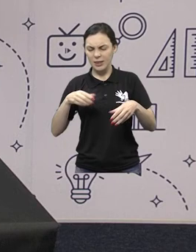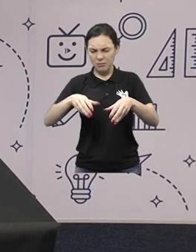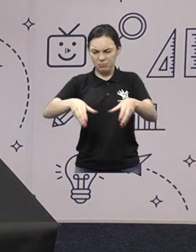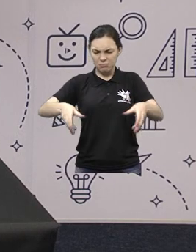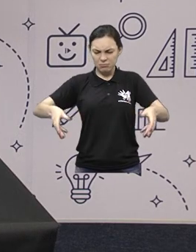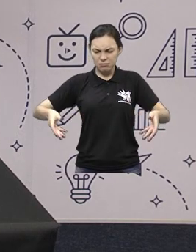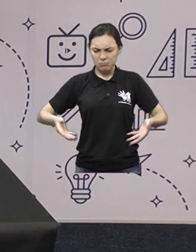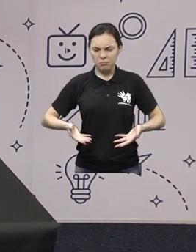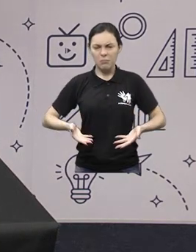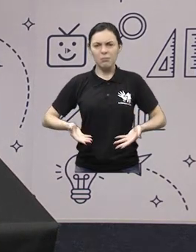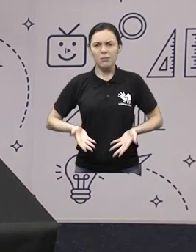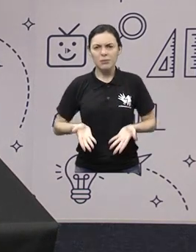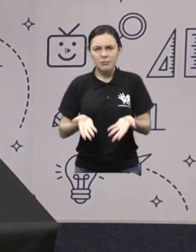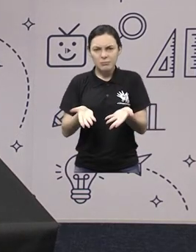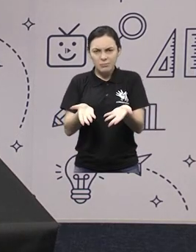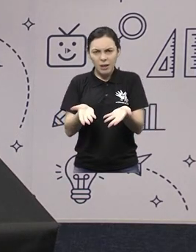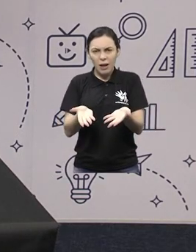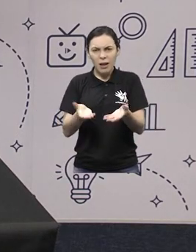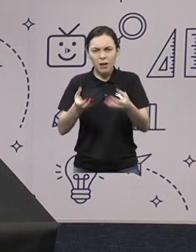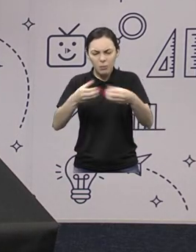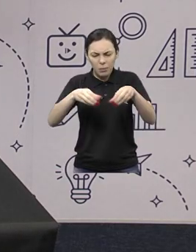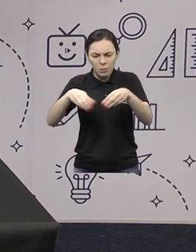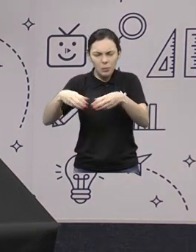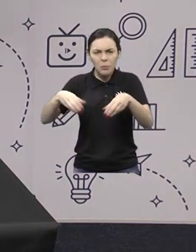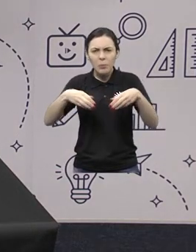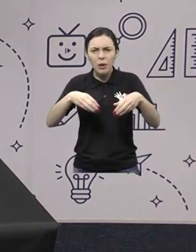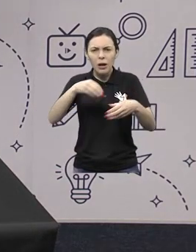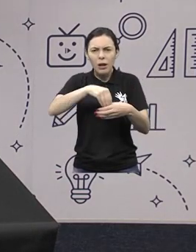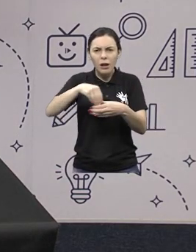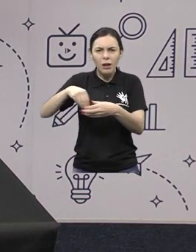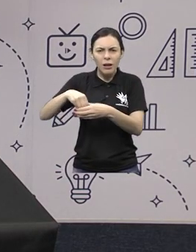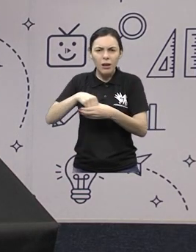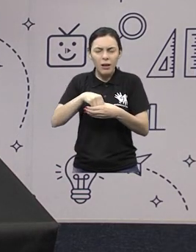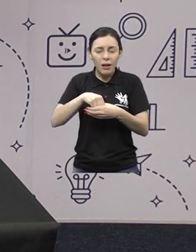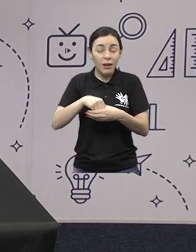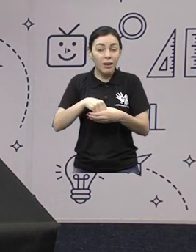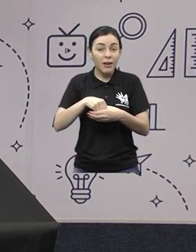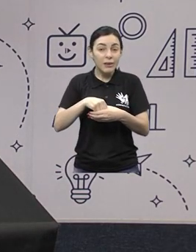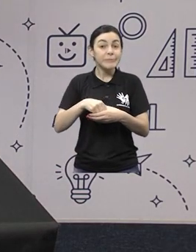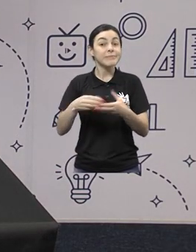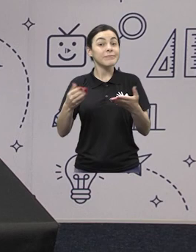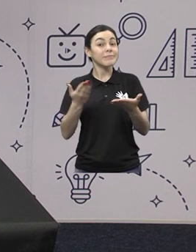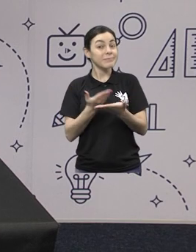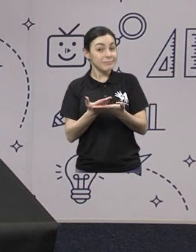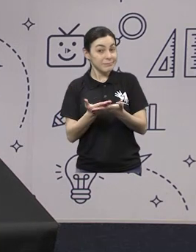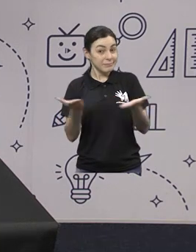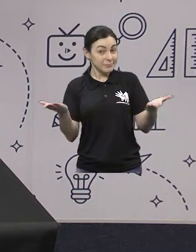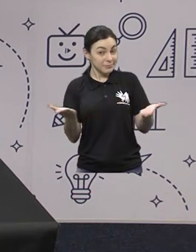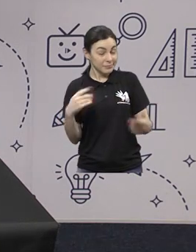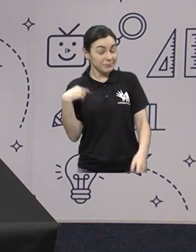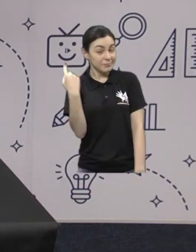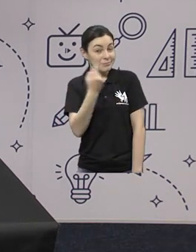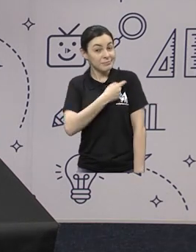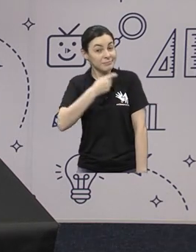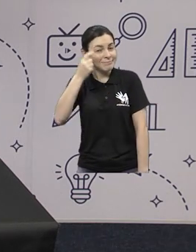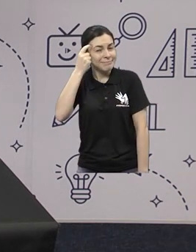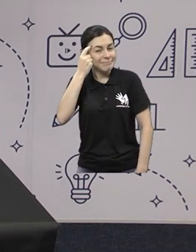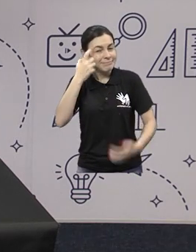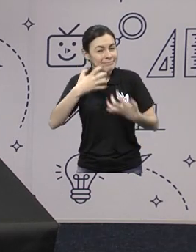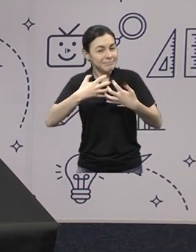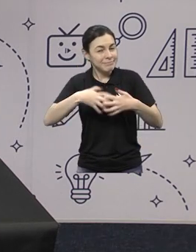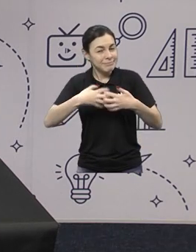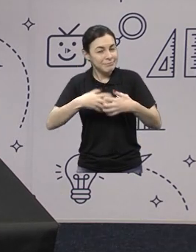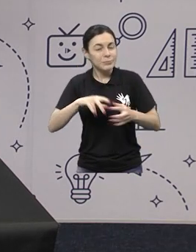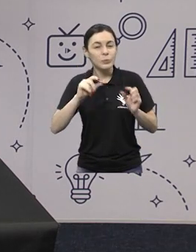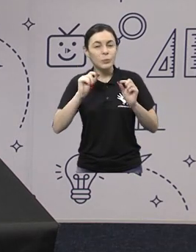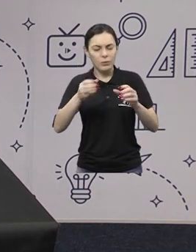mostra uma cesta cheia de ovos? Ah, então hoje na nossa aula nós vamos pensar um